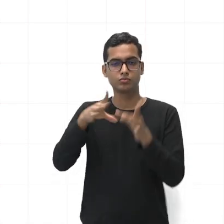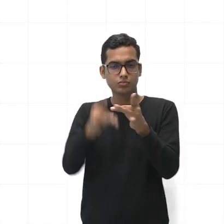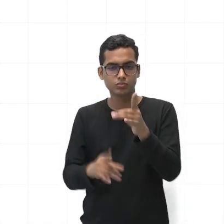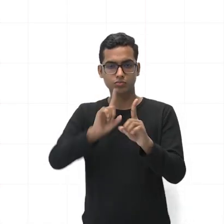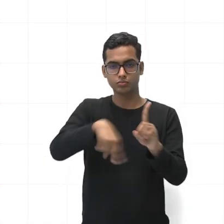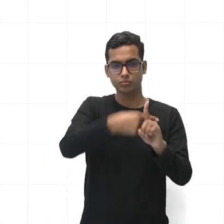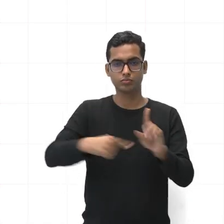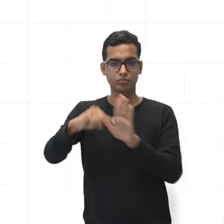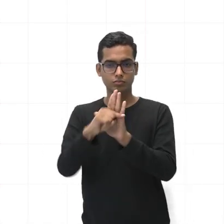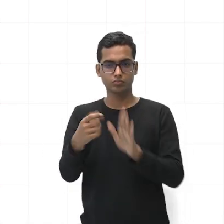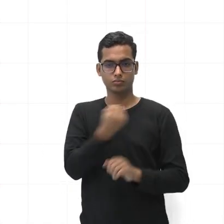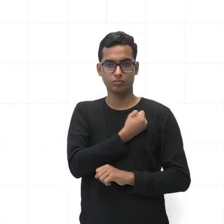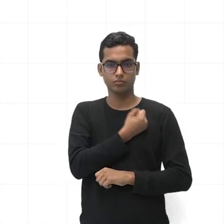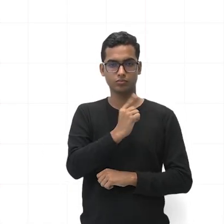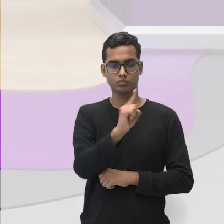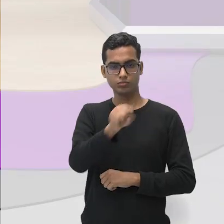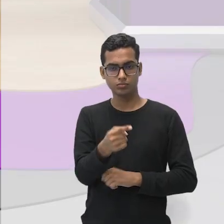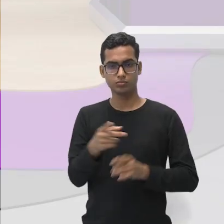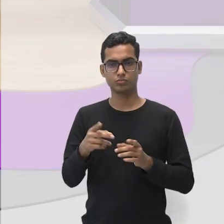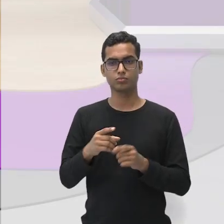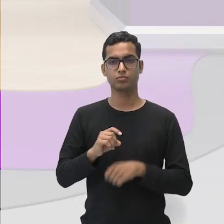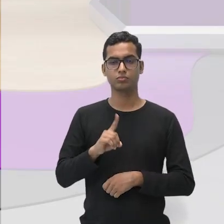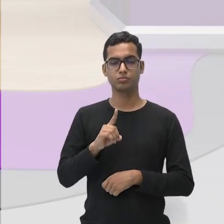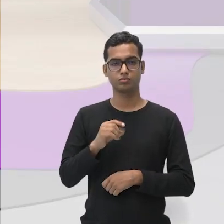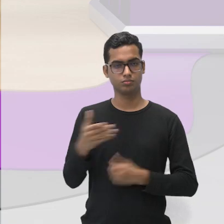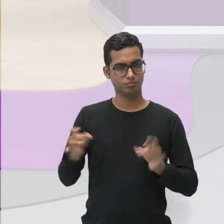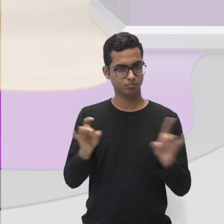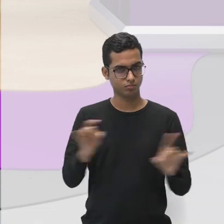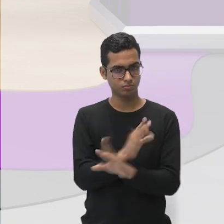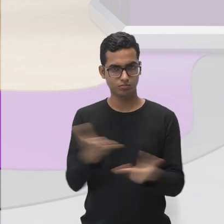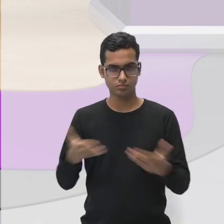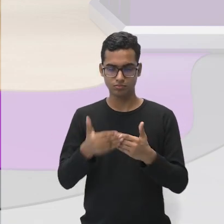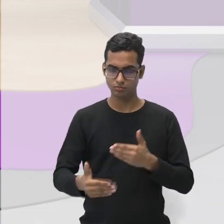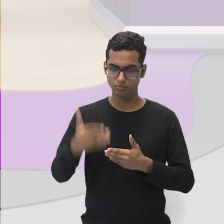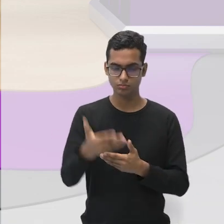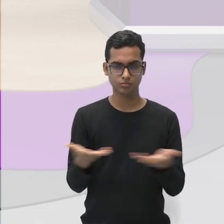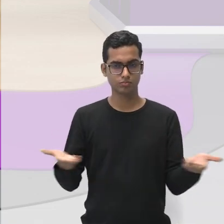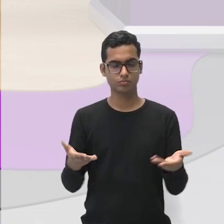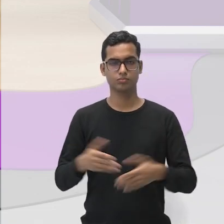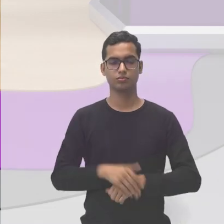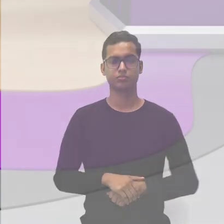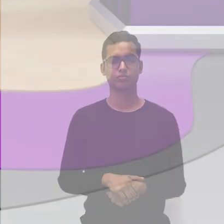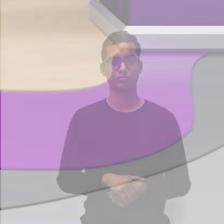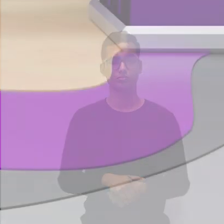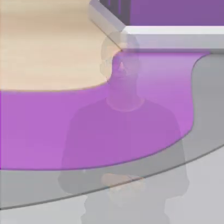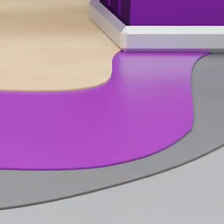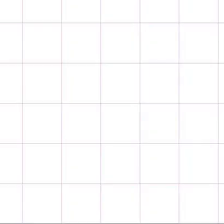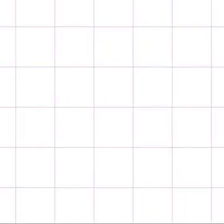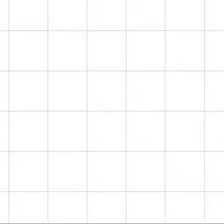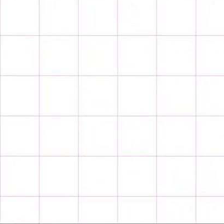racionais na forma decimal. Todo mundo pronto? Vamos dar início à nossa aula.